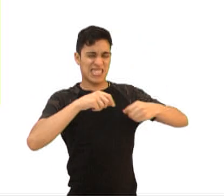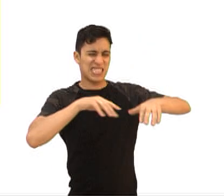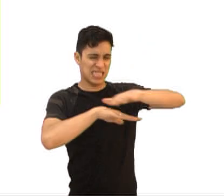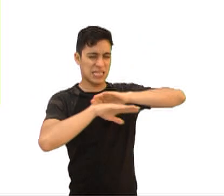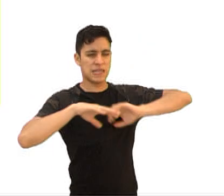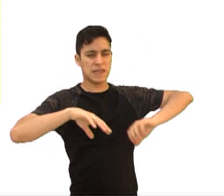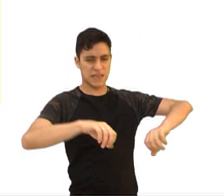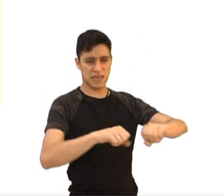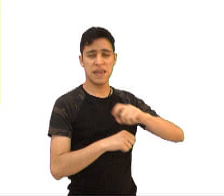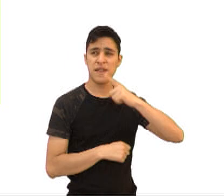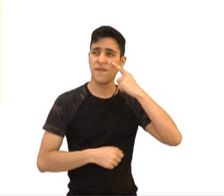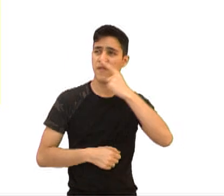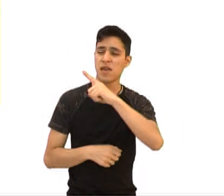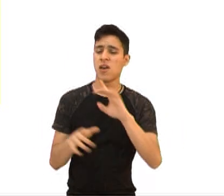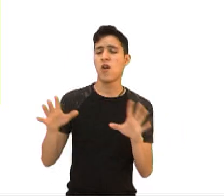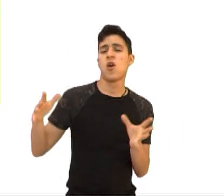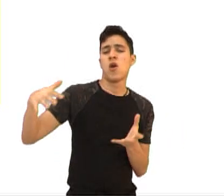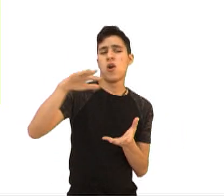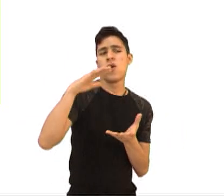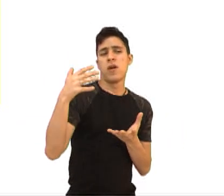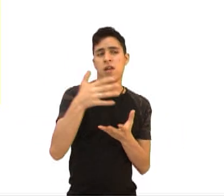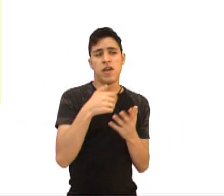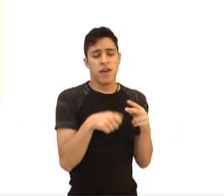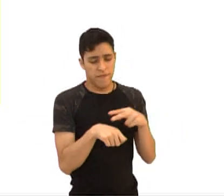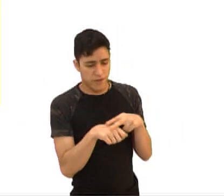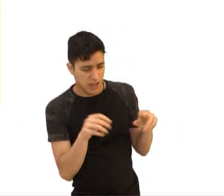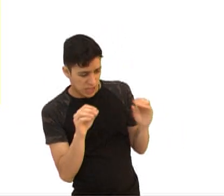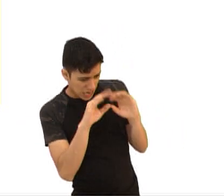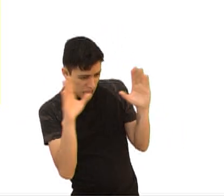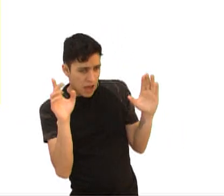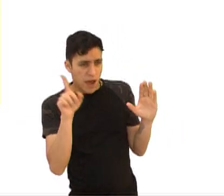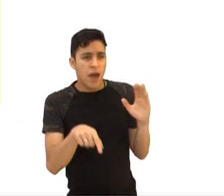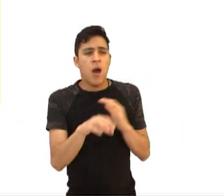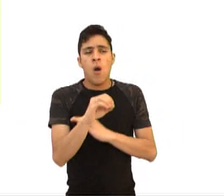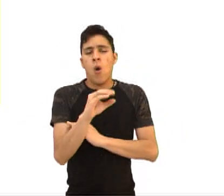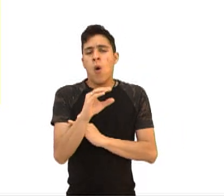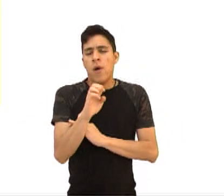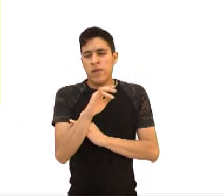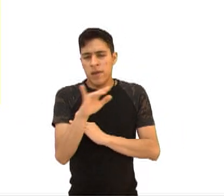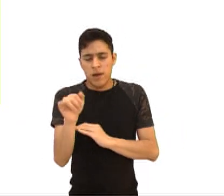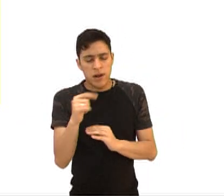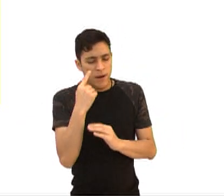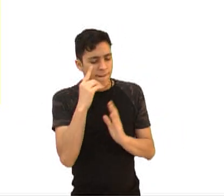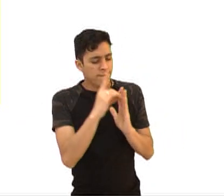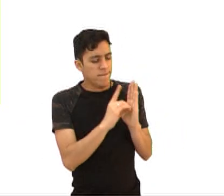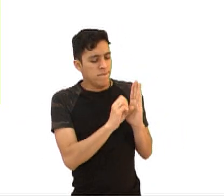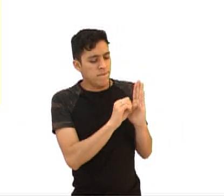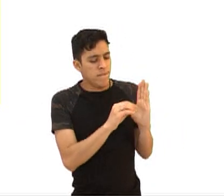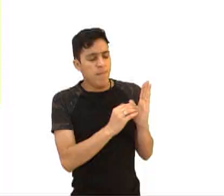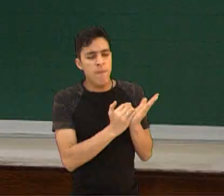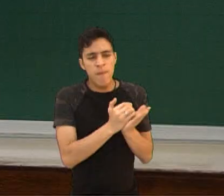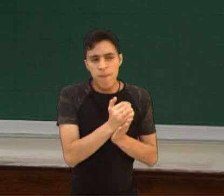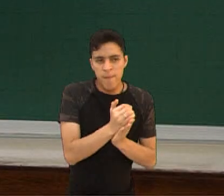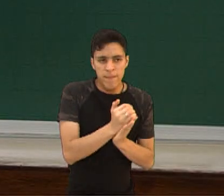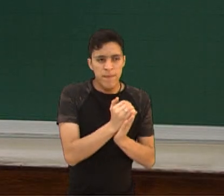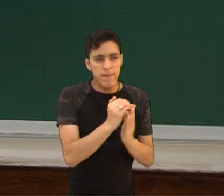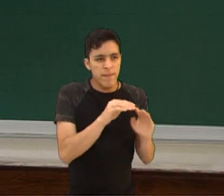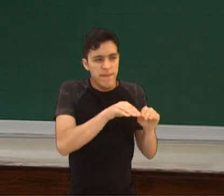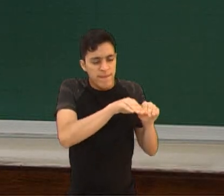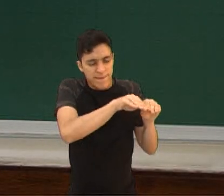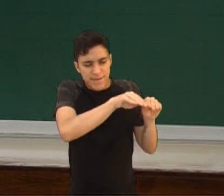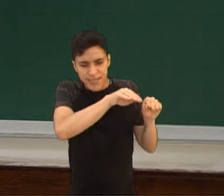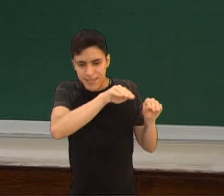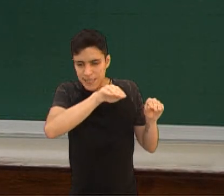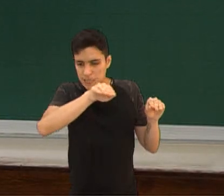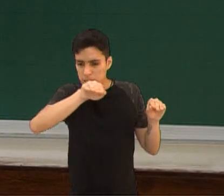Vamos fixar o nosso olhar nesse verde mais clarinho aqui, que é a Oceania. A partir da década de 80, a gente já tem uma estabilidade, uma